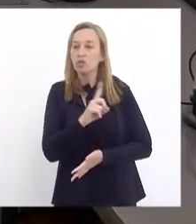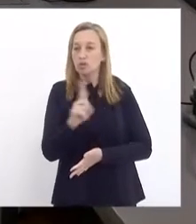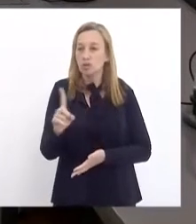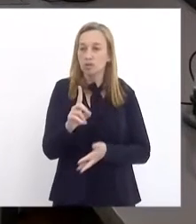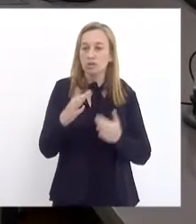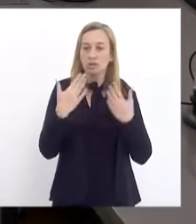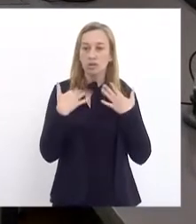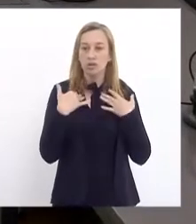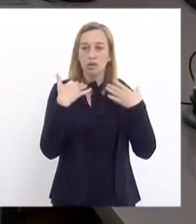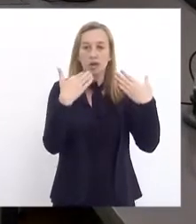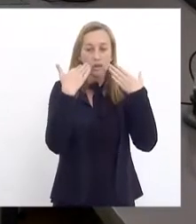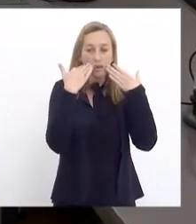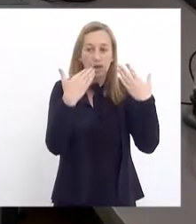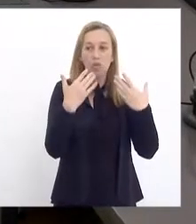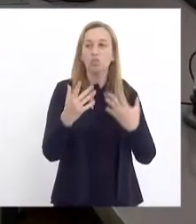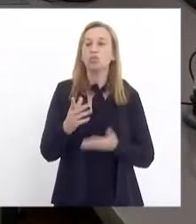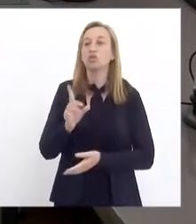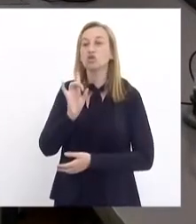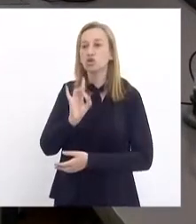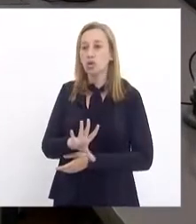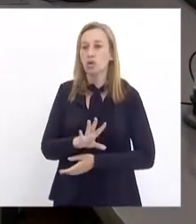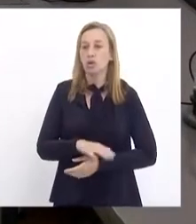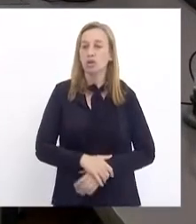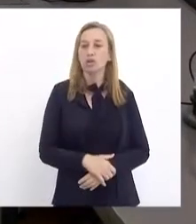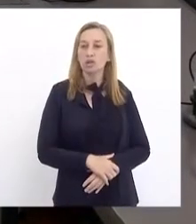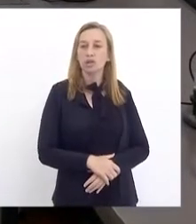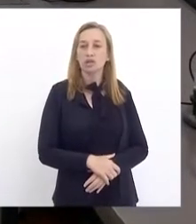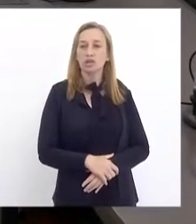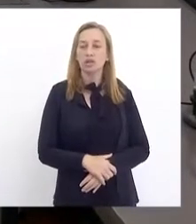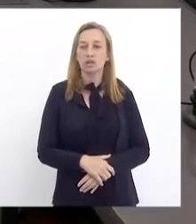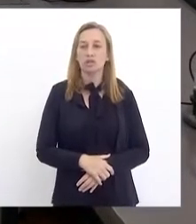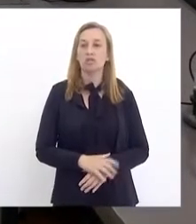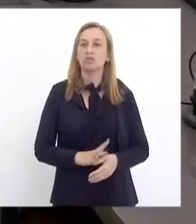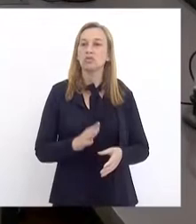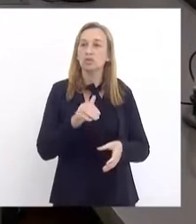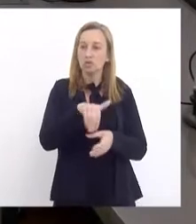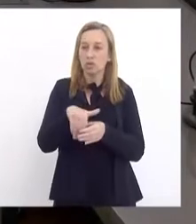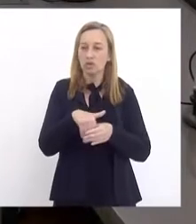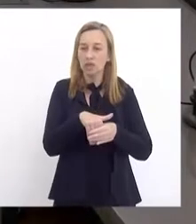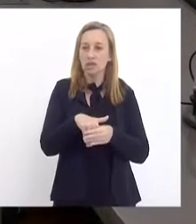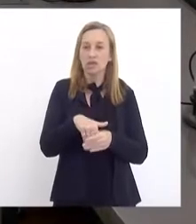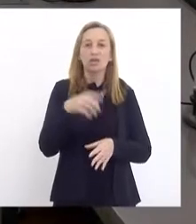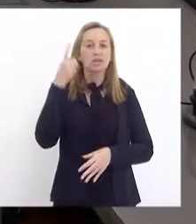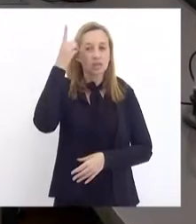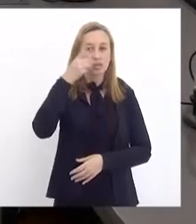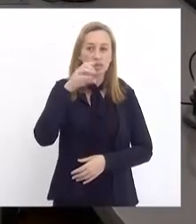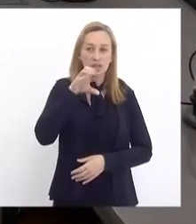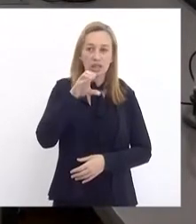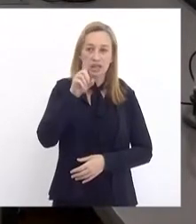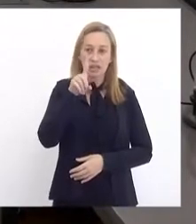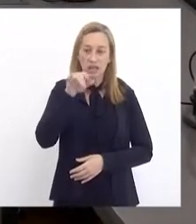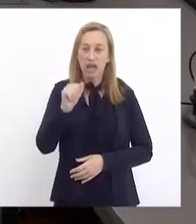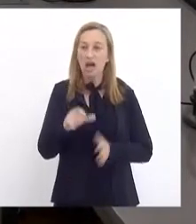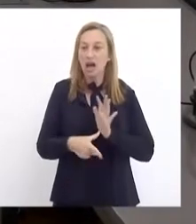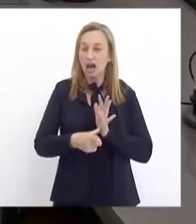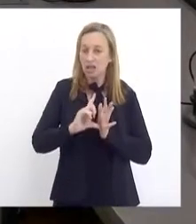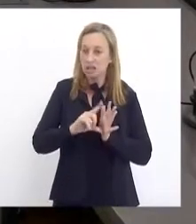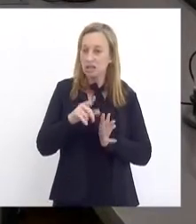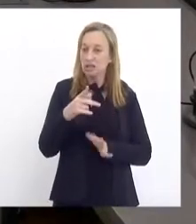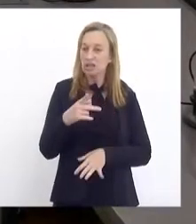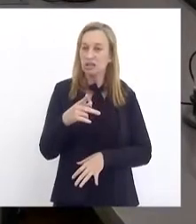audiência pública. Só. E eu vou colocar em votação, então, deputada Célia, antes de ouvi-la.